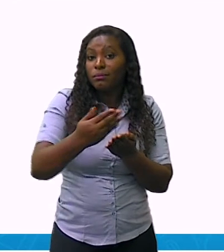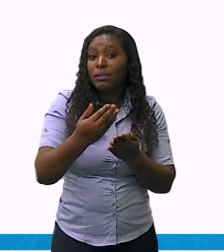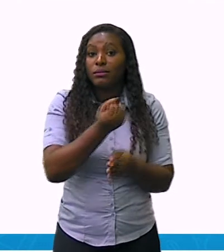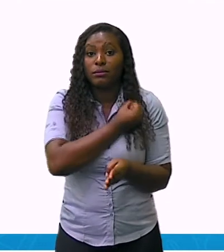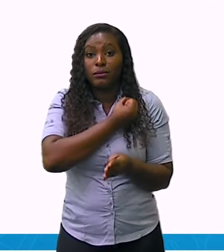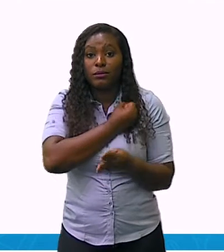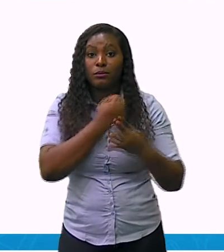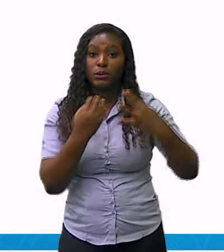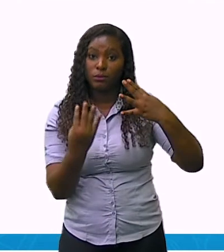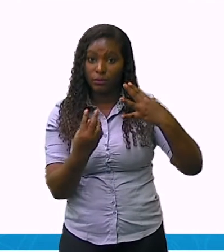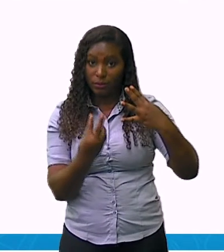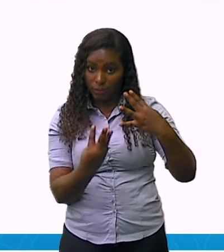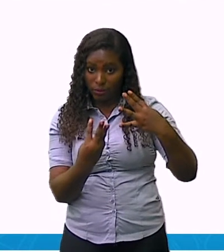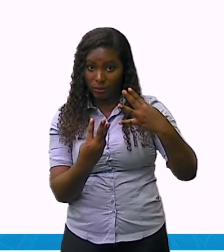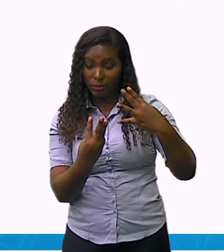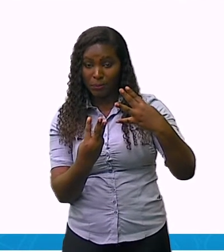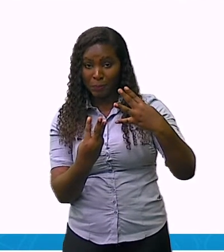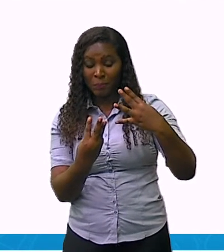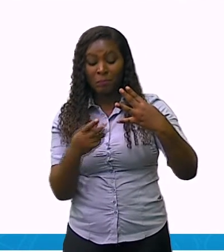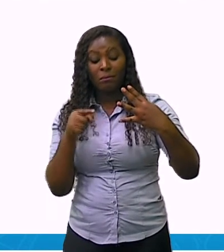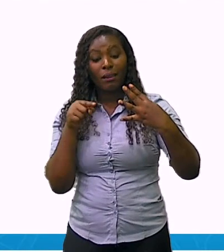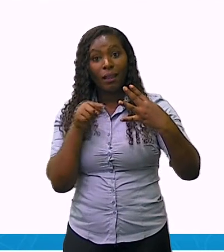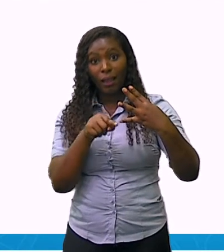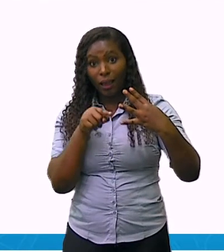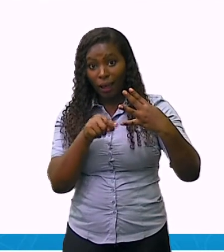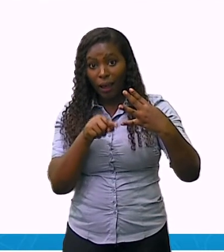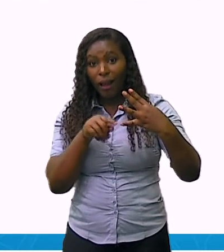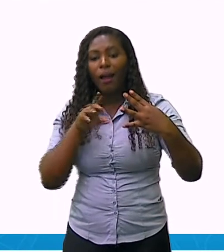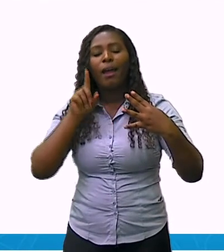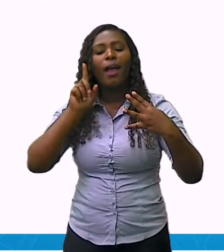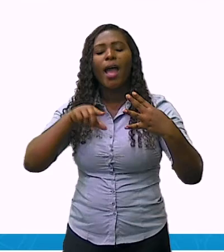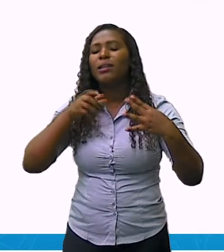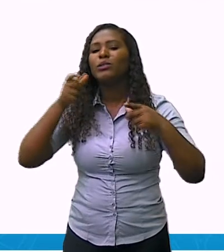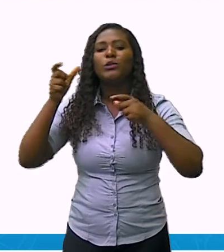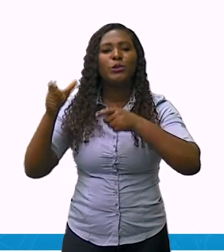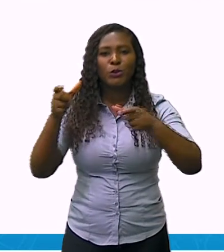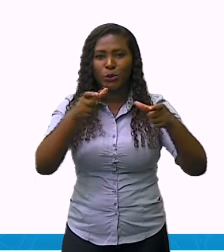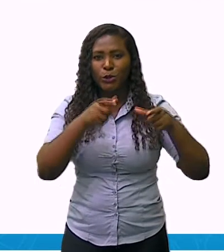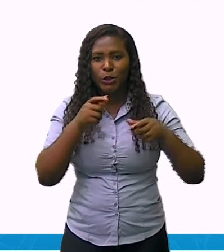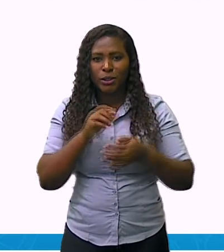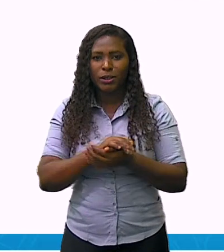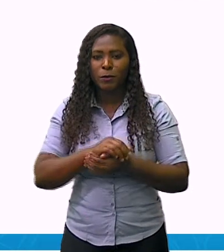algarismo 3. Elas percorrem as direções